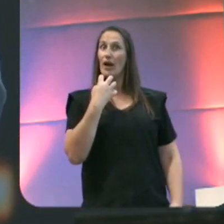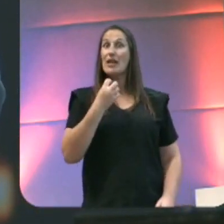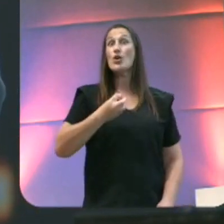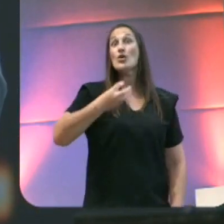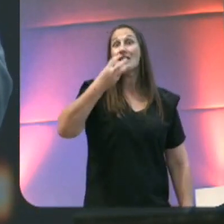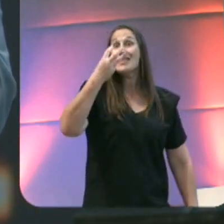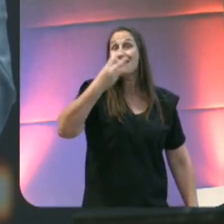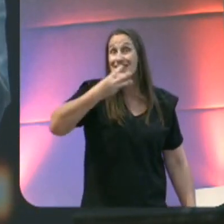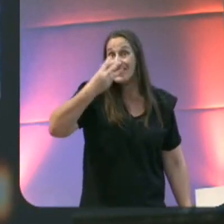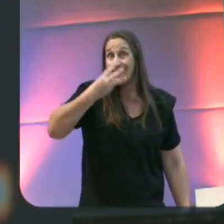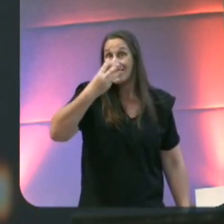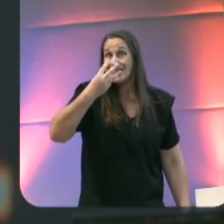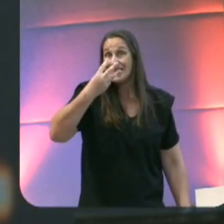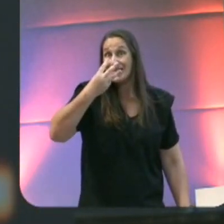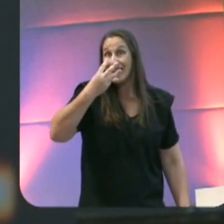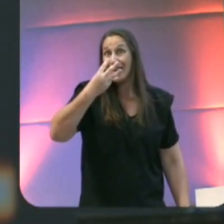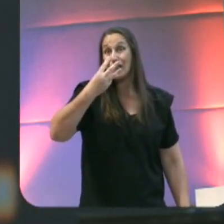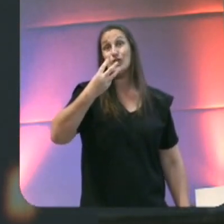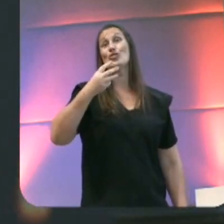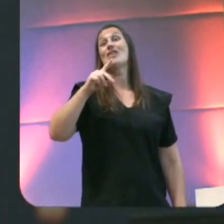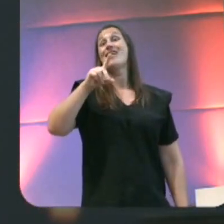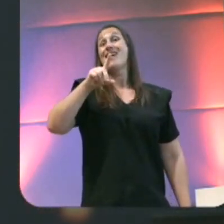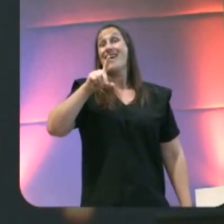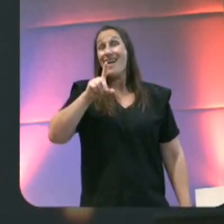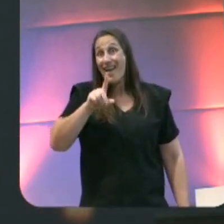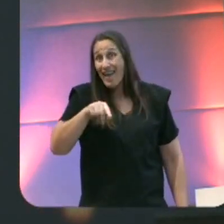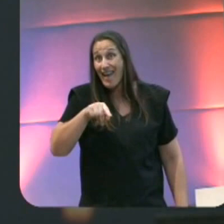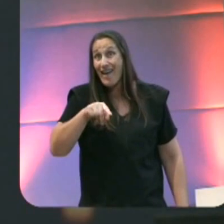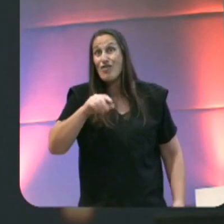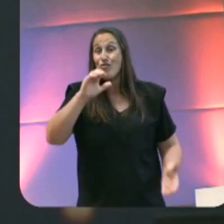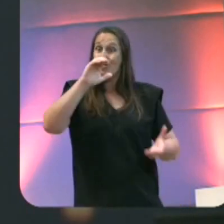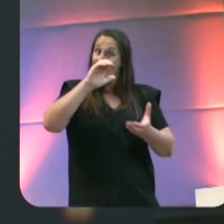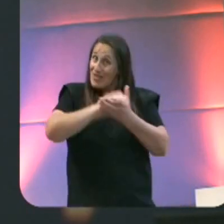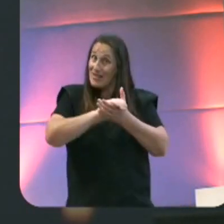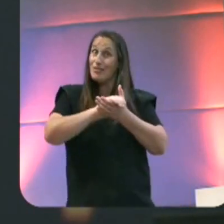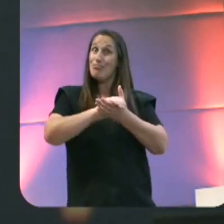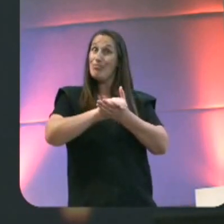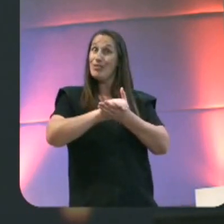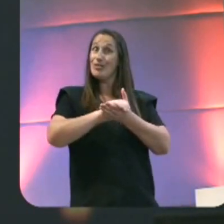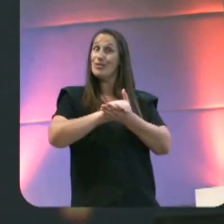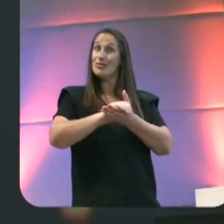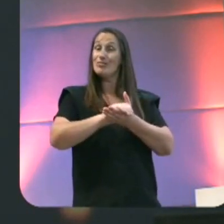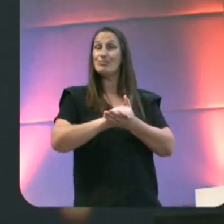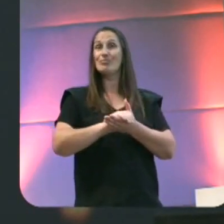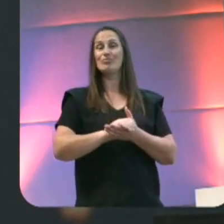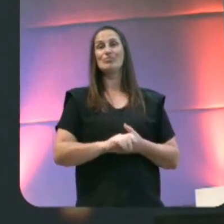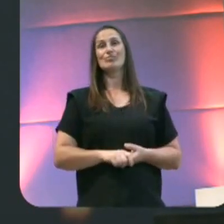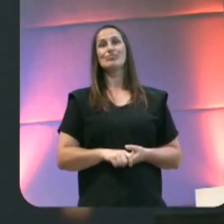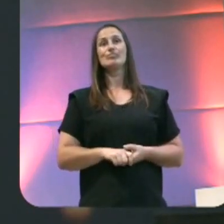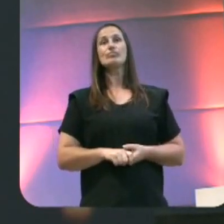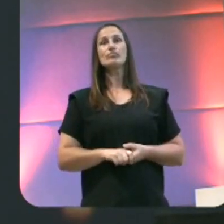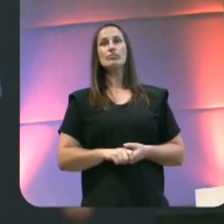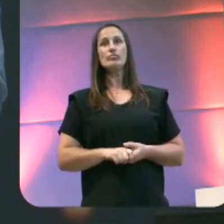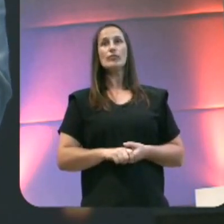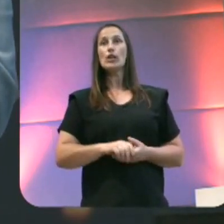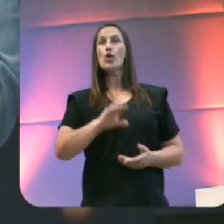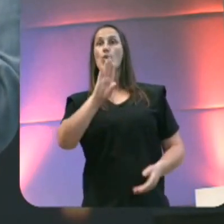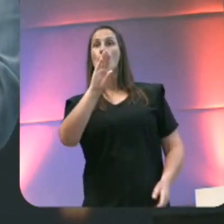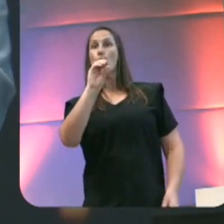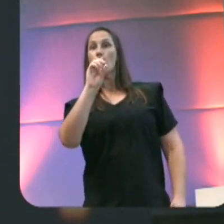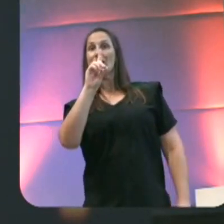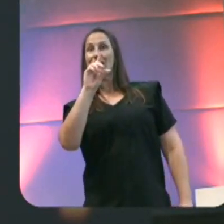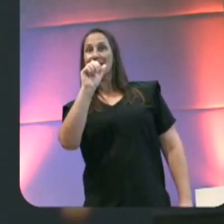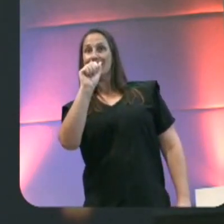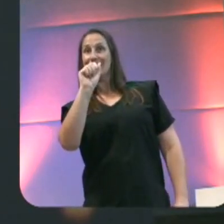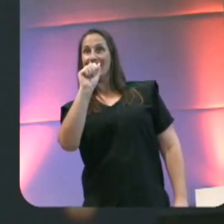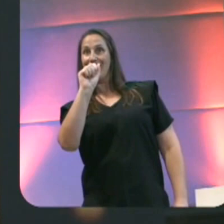casamento, que eram as bodas, E é disso que Jesus está falando aqui na parábola. As bodas começavam